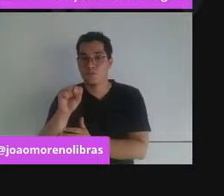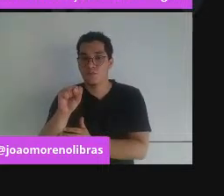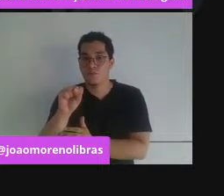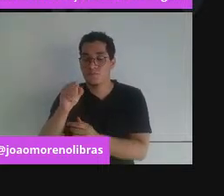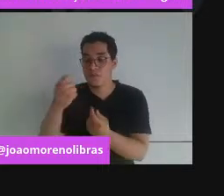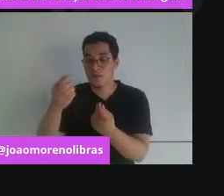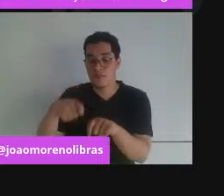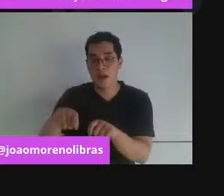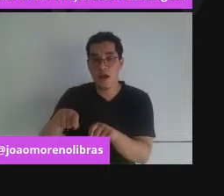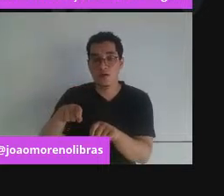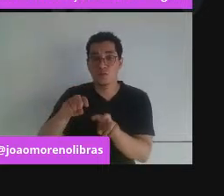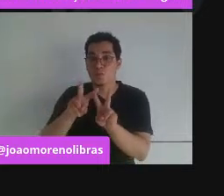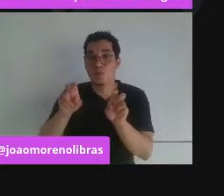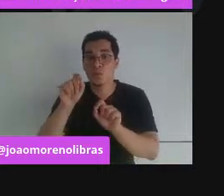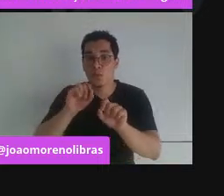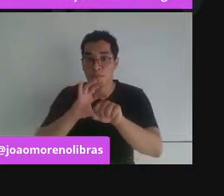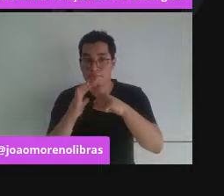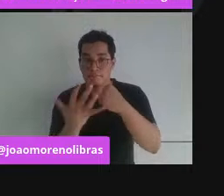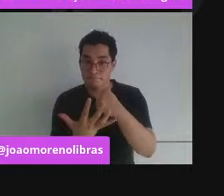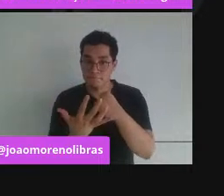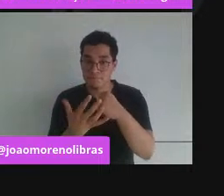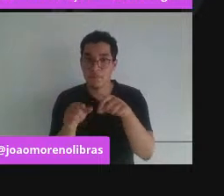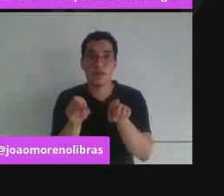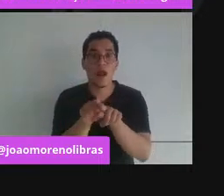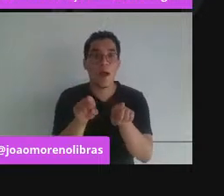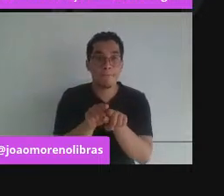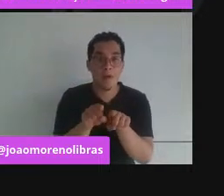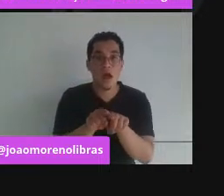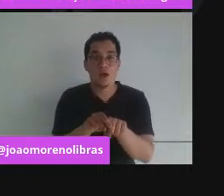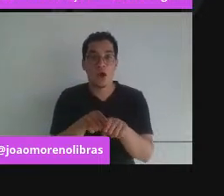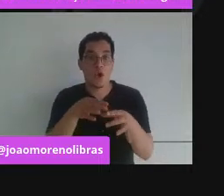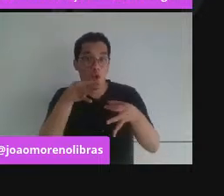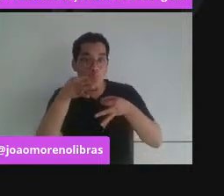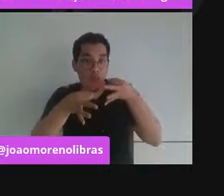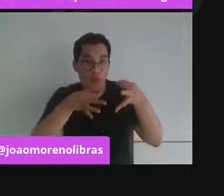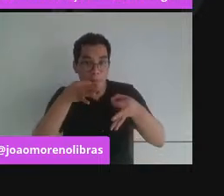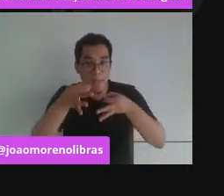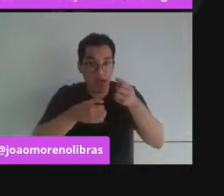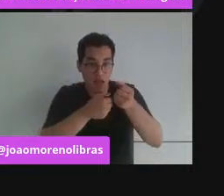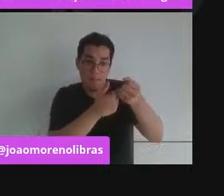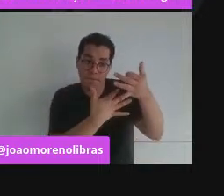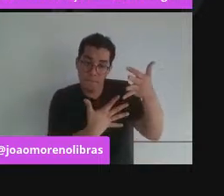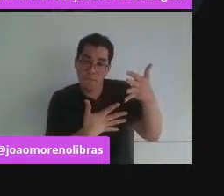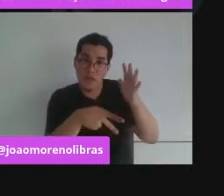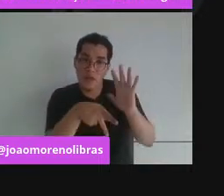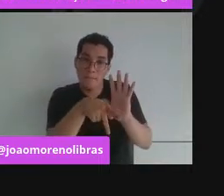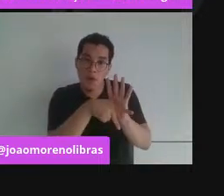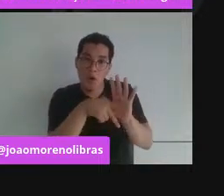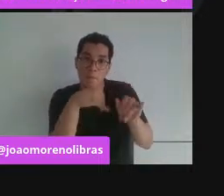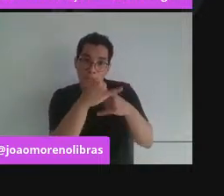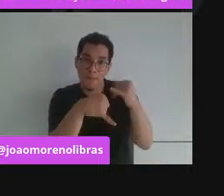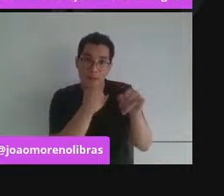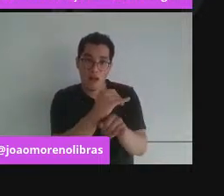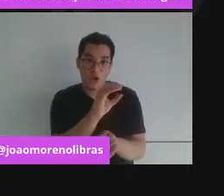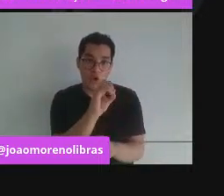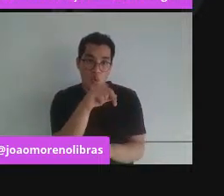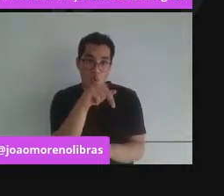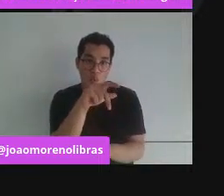retomam uma matéria que foi veiculada no site de notícias The Intercept Brasil, em outubro de